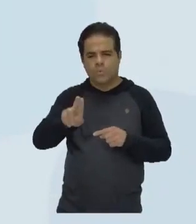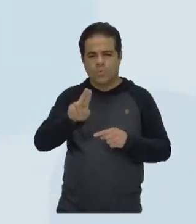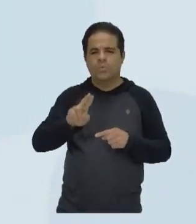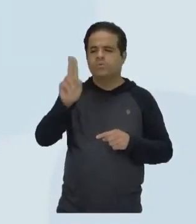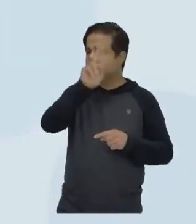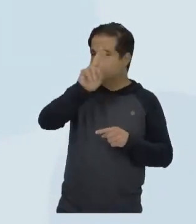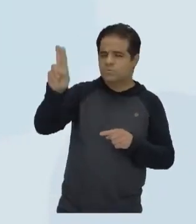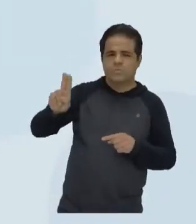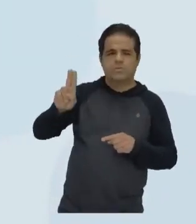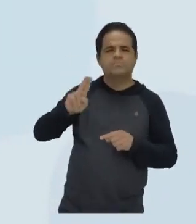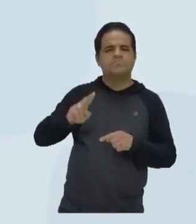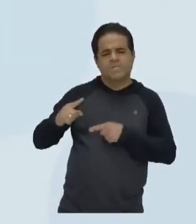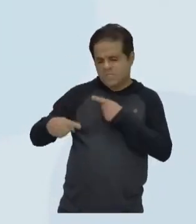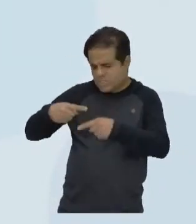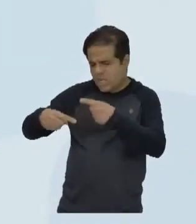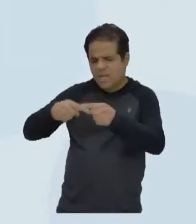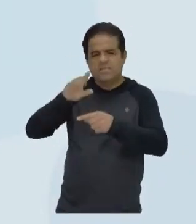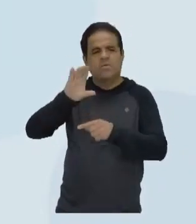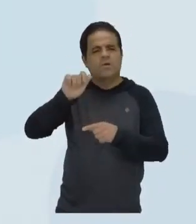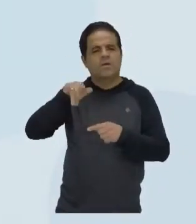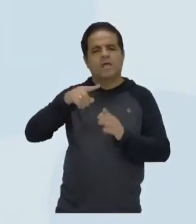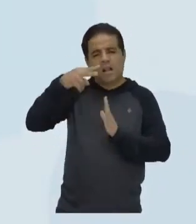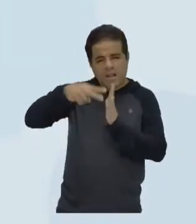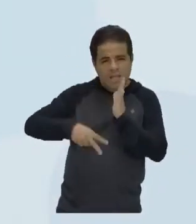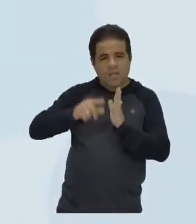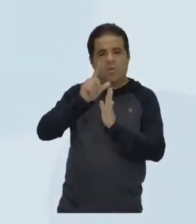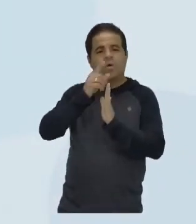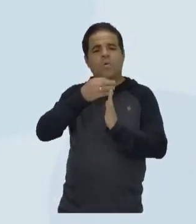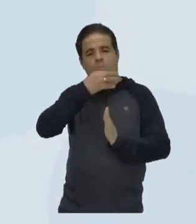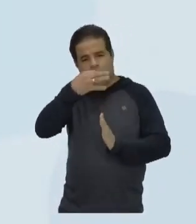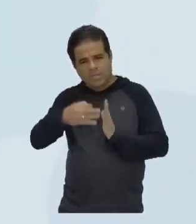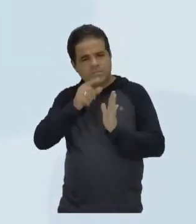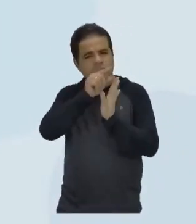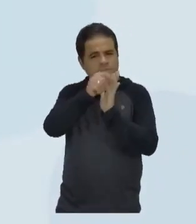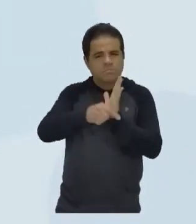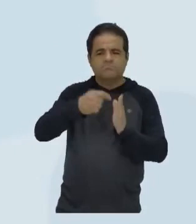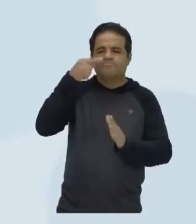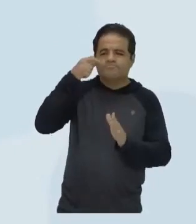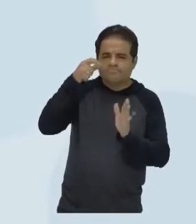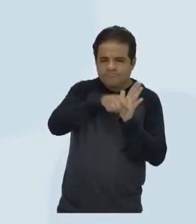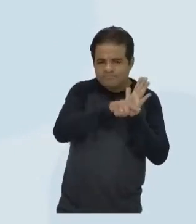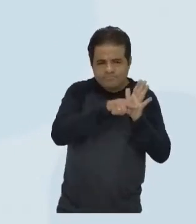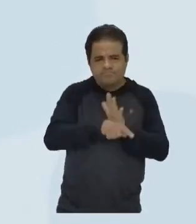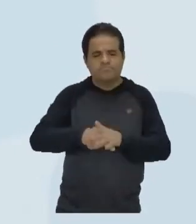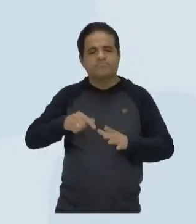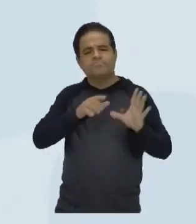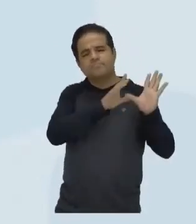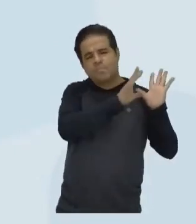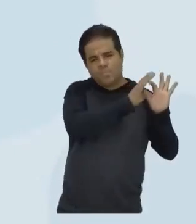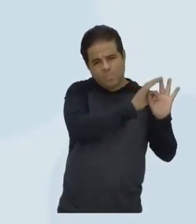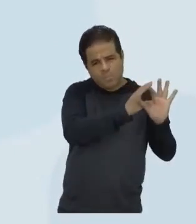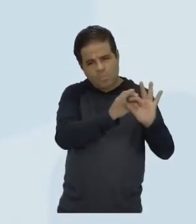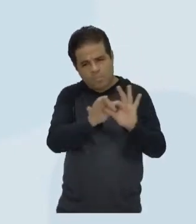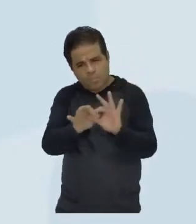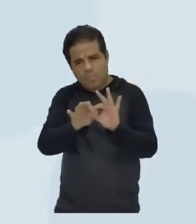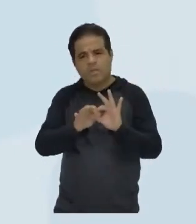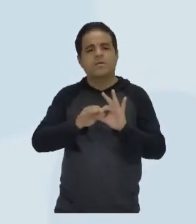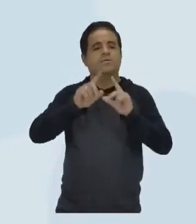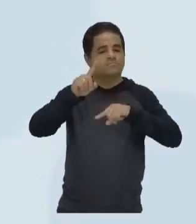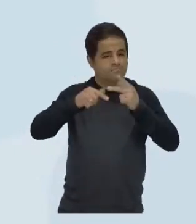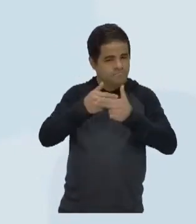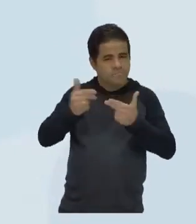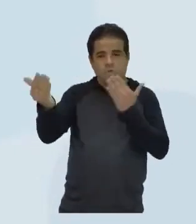já é polêmico, né? Geração canguru. Ler um artigo de opinião, analisando os elementos de coesão, olha que importante,